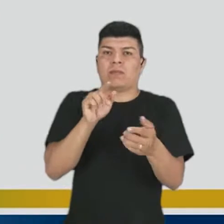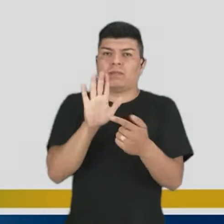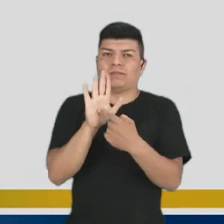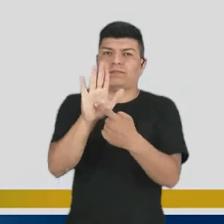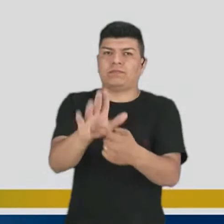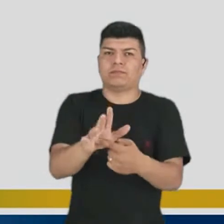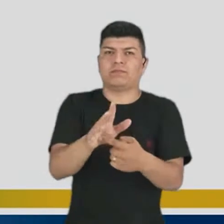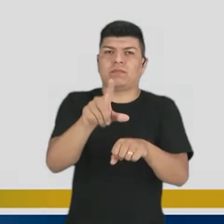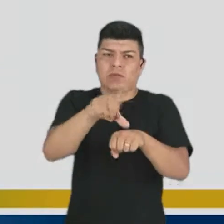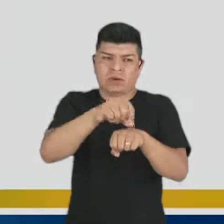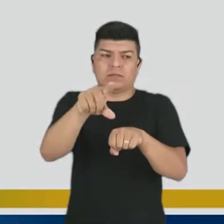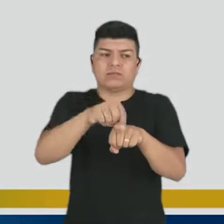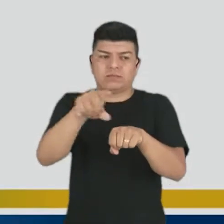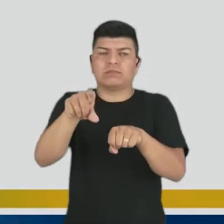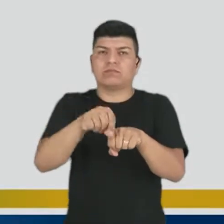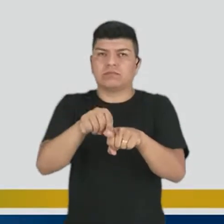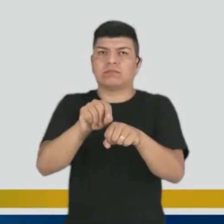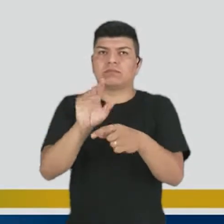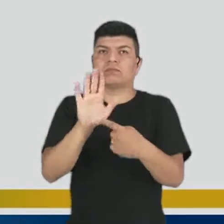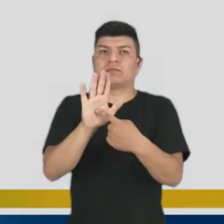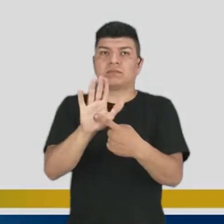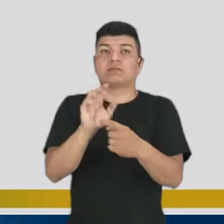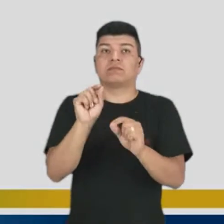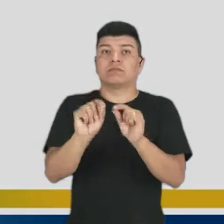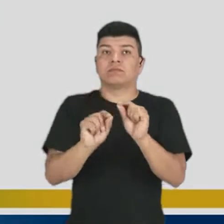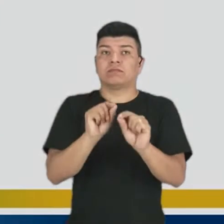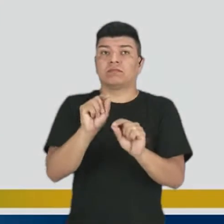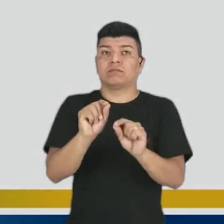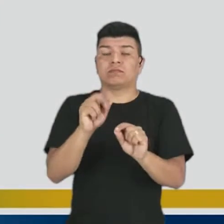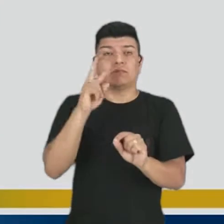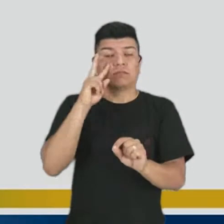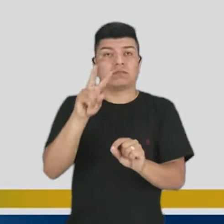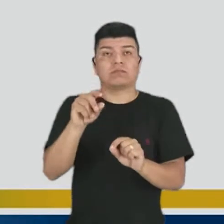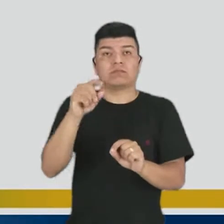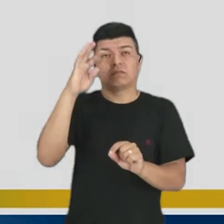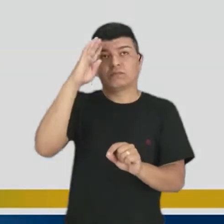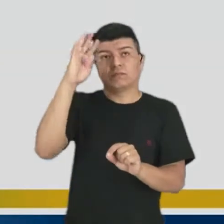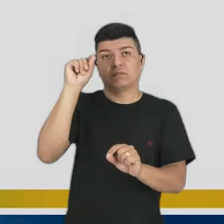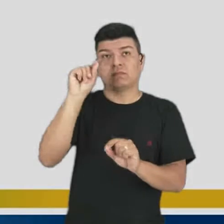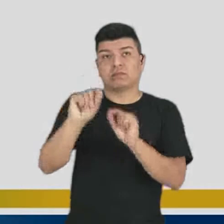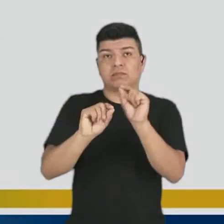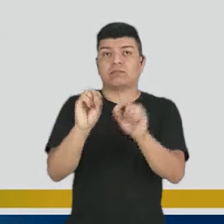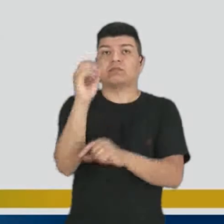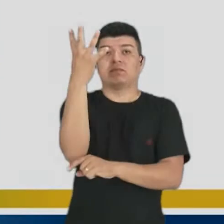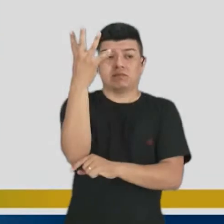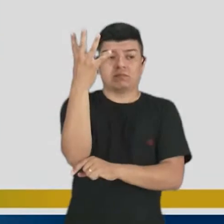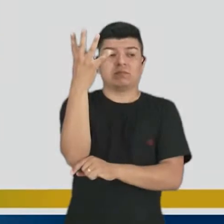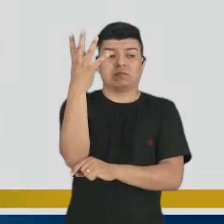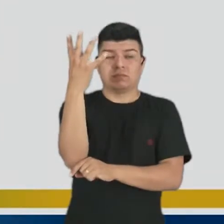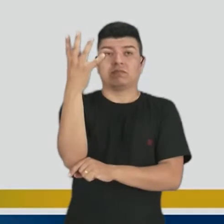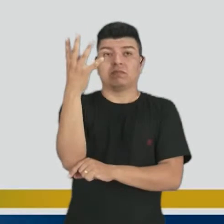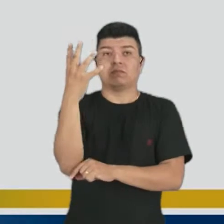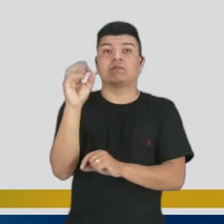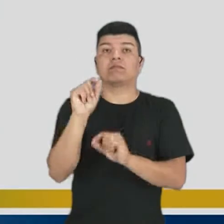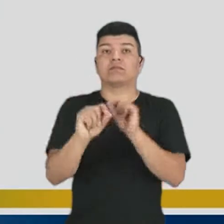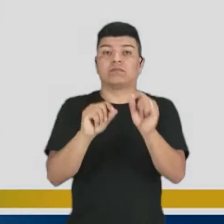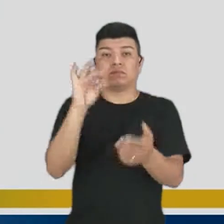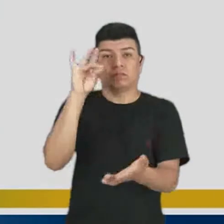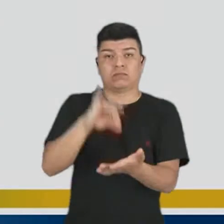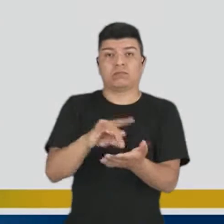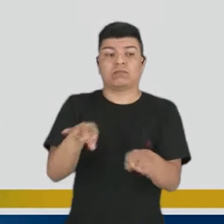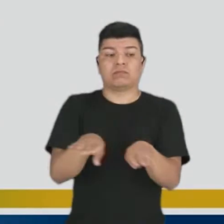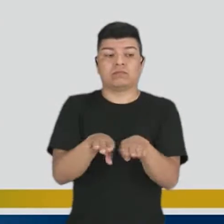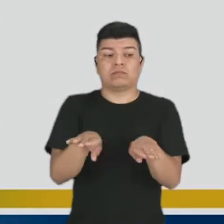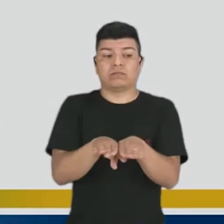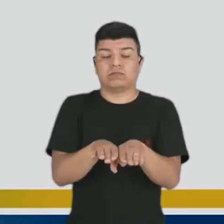levem à defesa de um ponto de vista. Então, o argumento a gente já viu que é um raciocínio baseado em fatos e em relações lógicas.